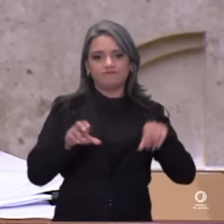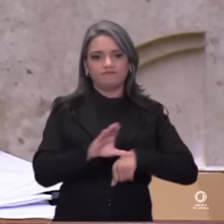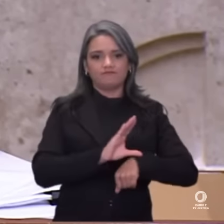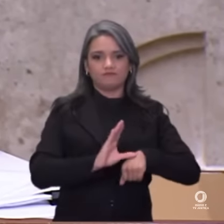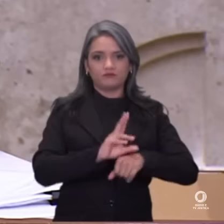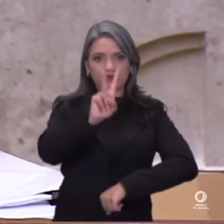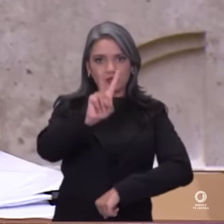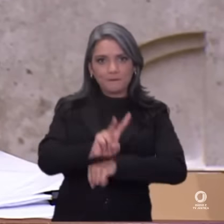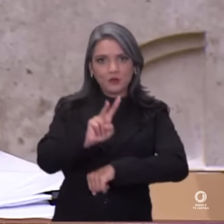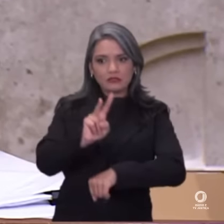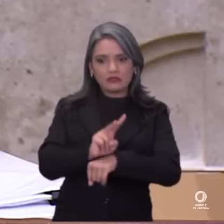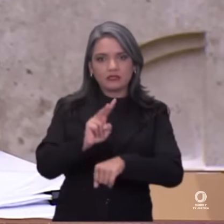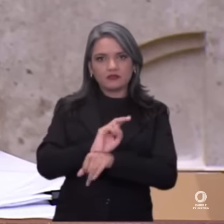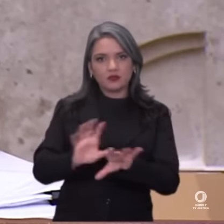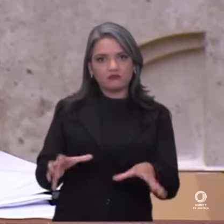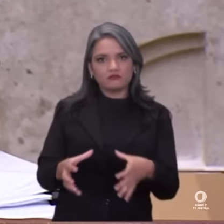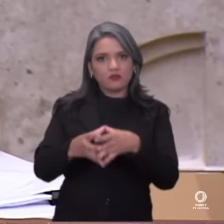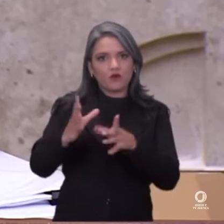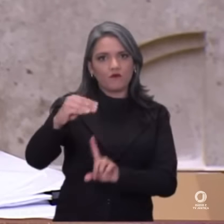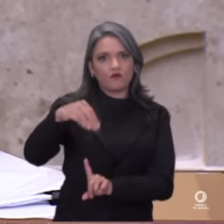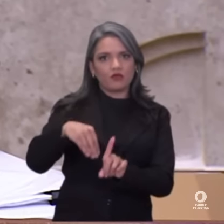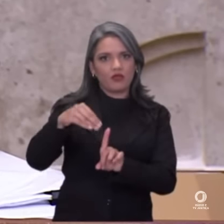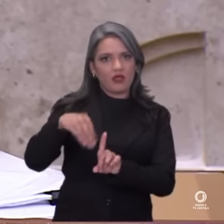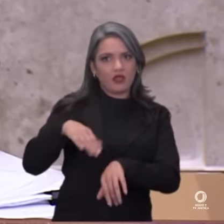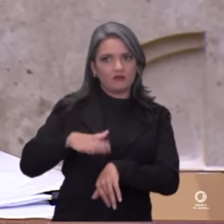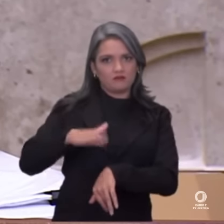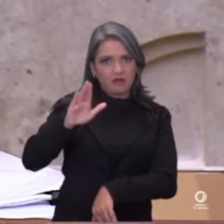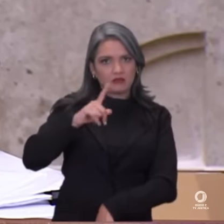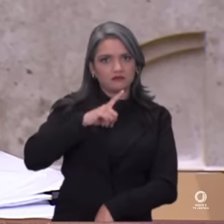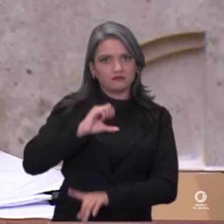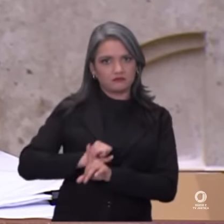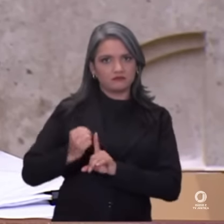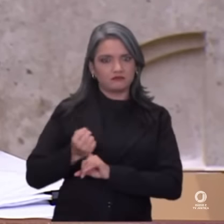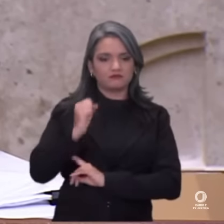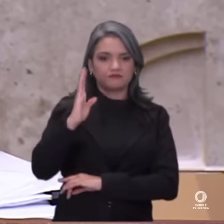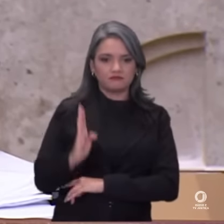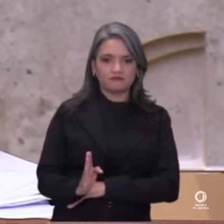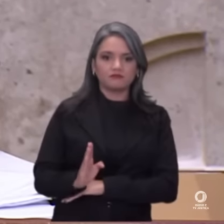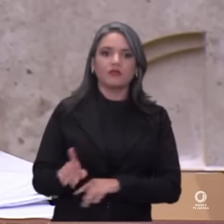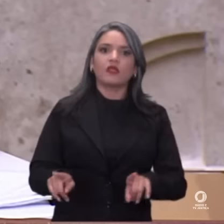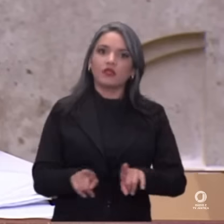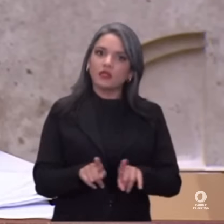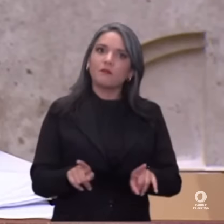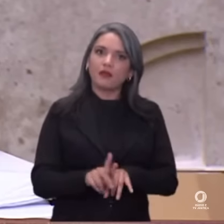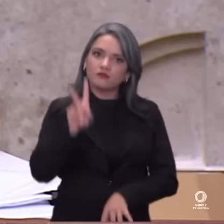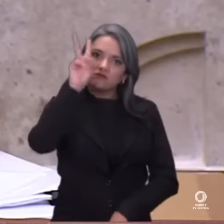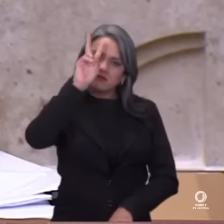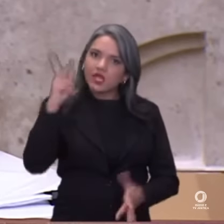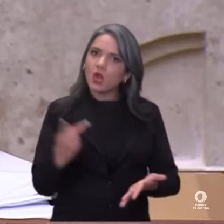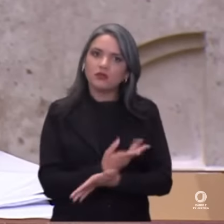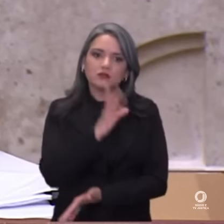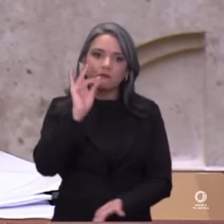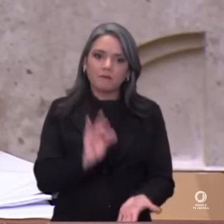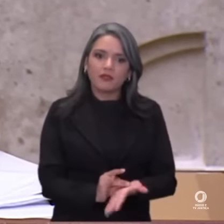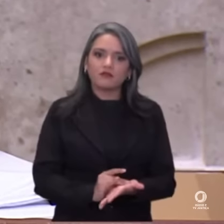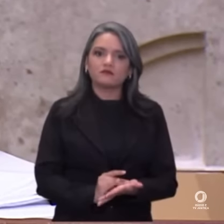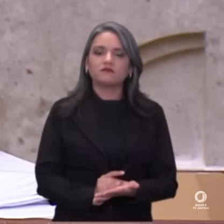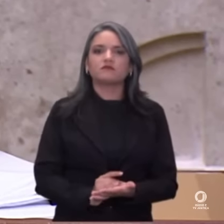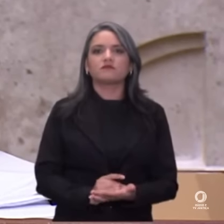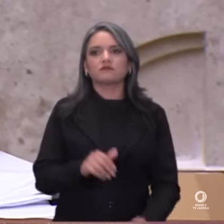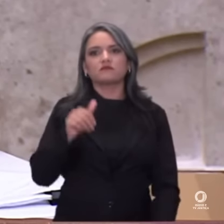mais vulnerável que há na sociedade brasileira, e há um fato incontroverso. Esta pessoa foi impedida de utilizar